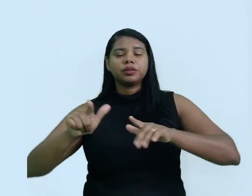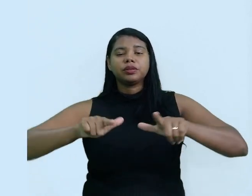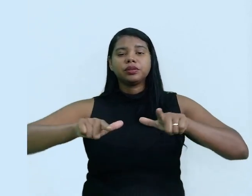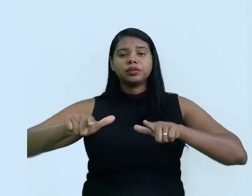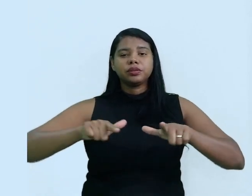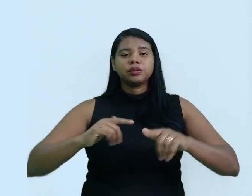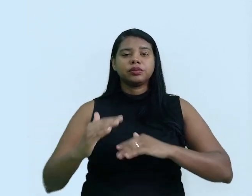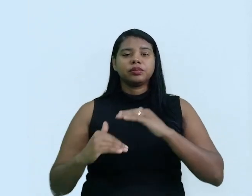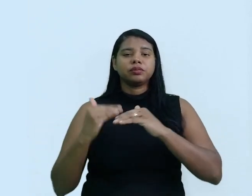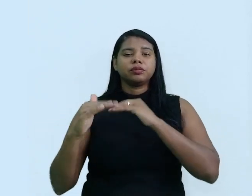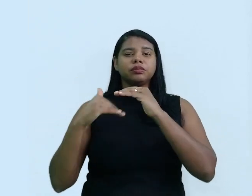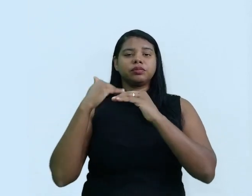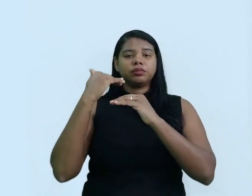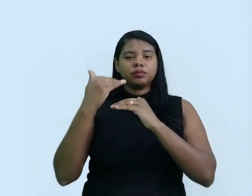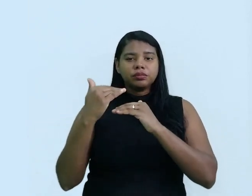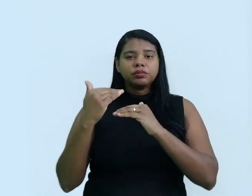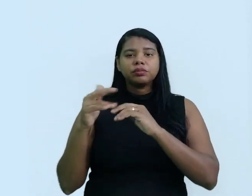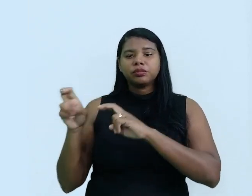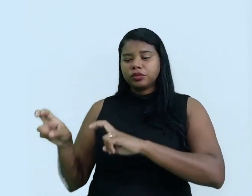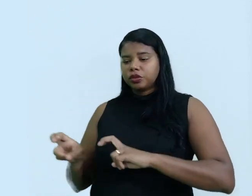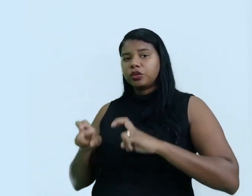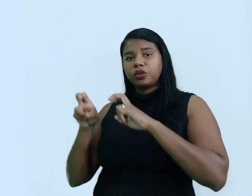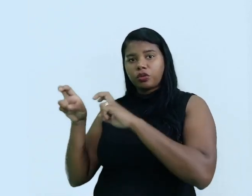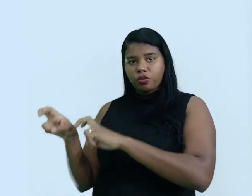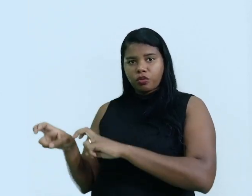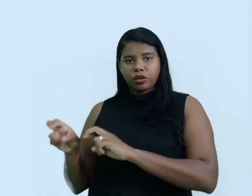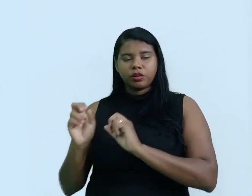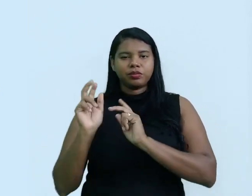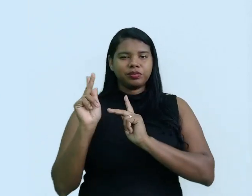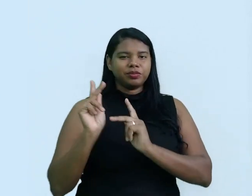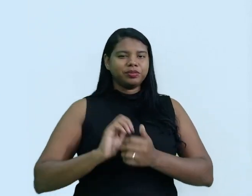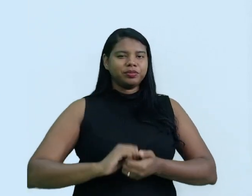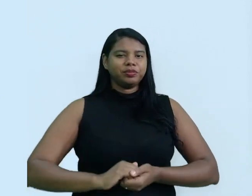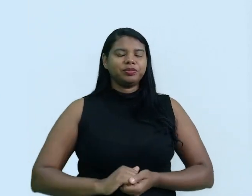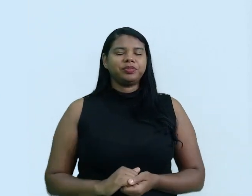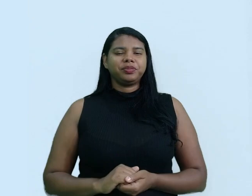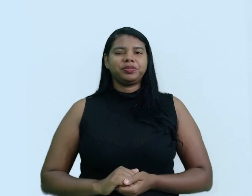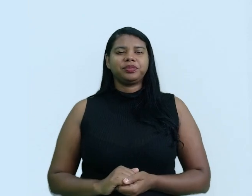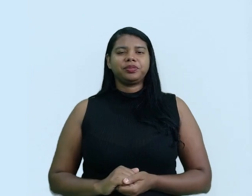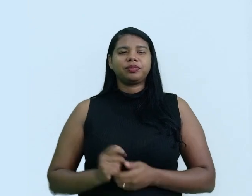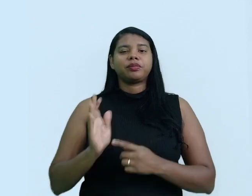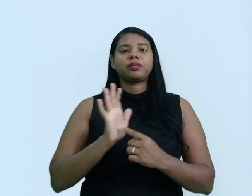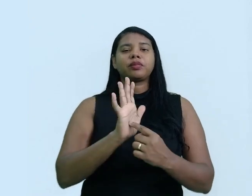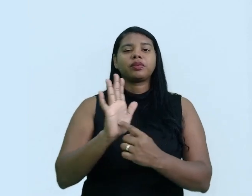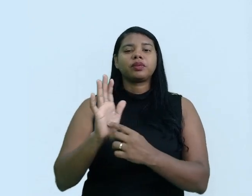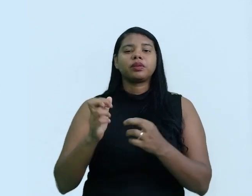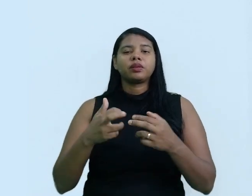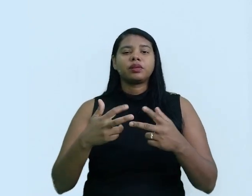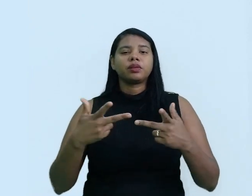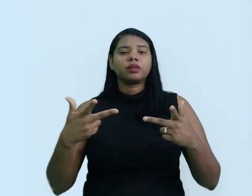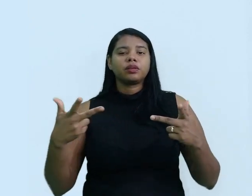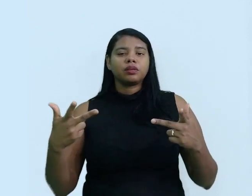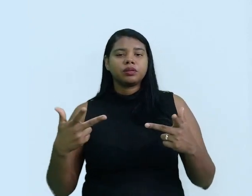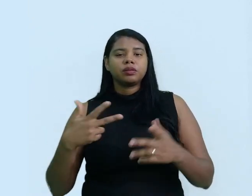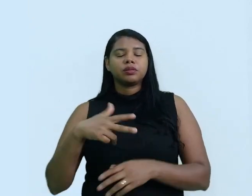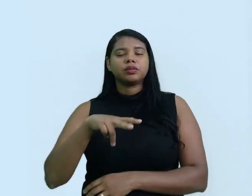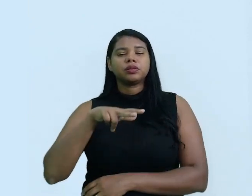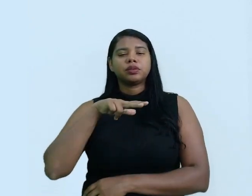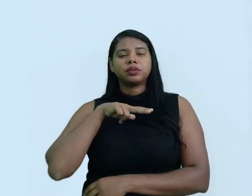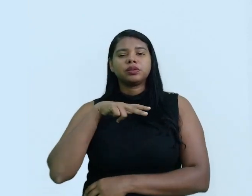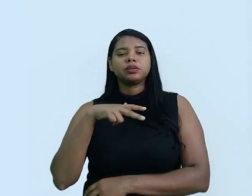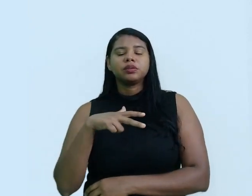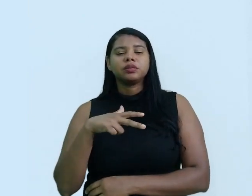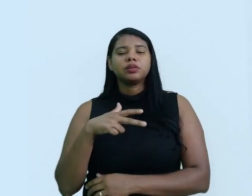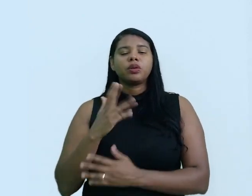trabalhos desenvolvidos na atividade rural, tá certo? Então, ele traz algumas particularidades